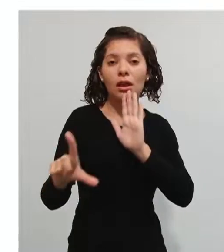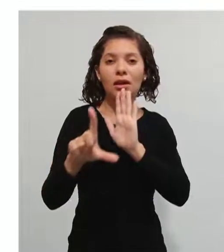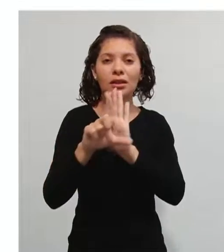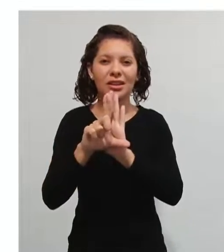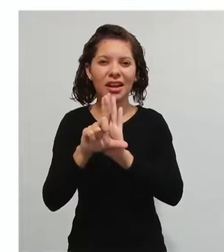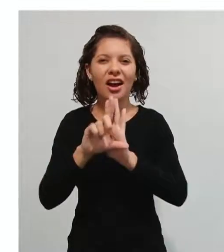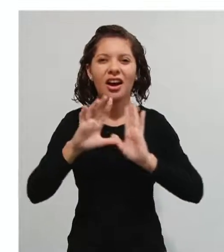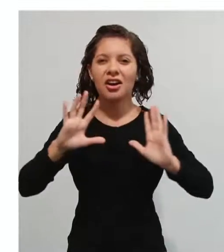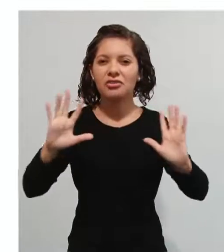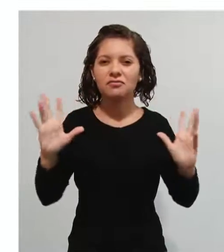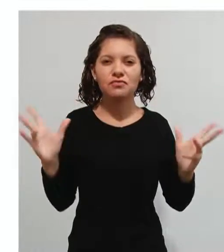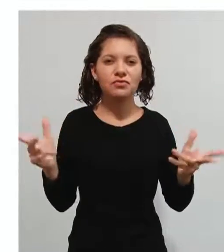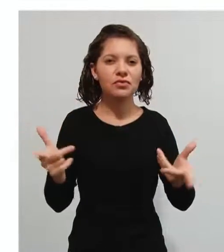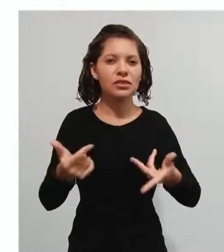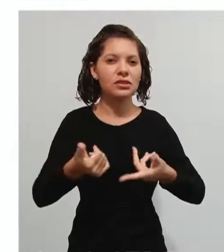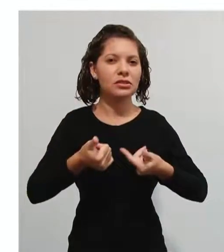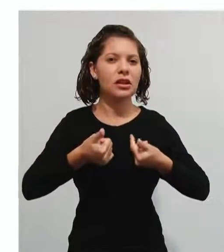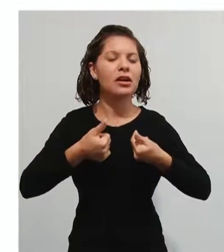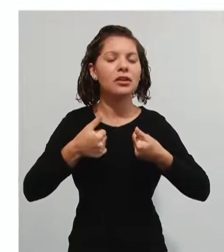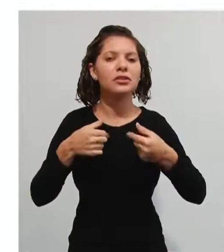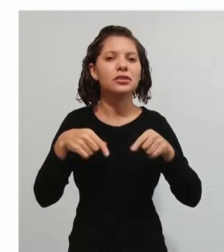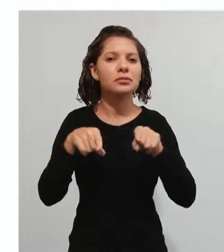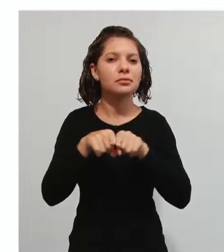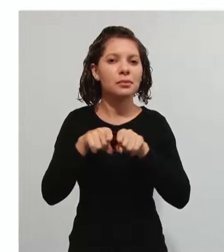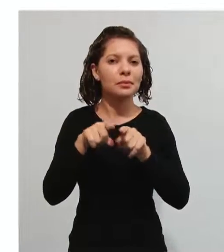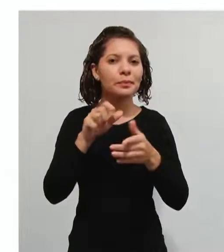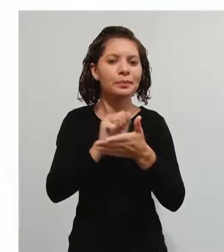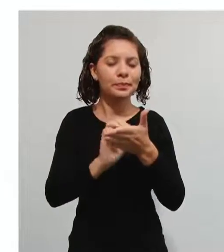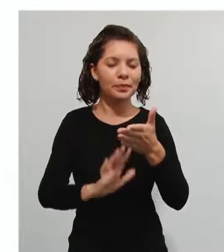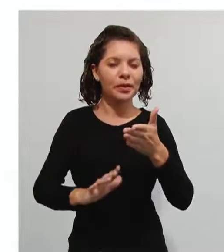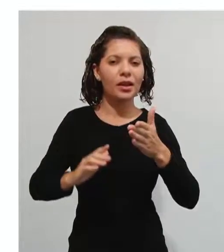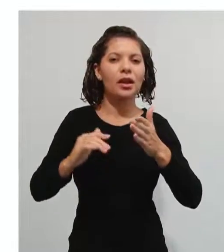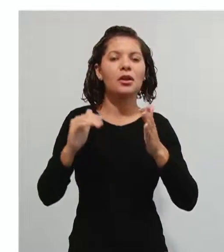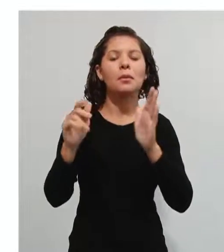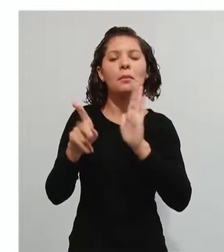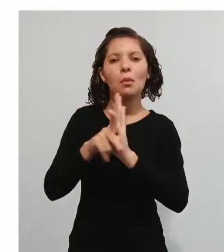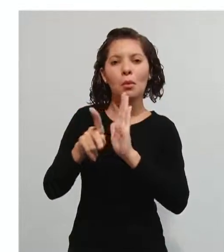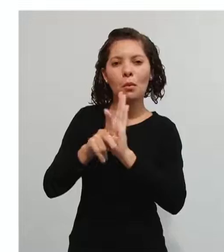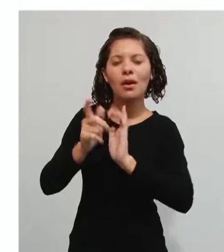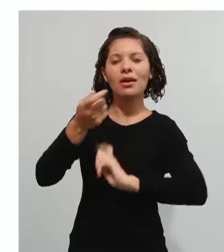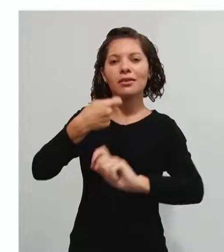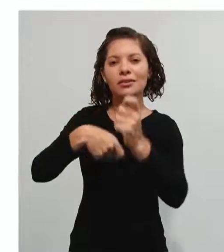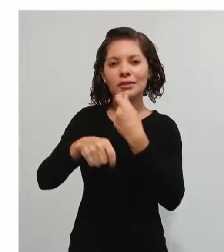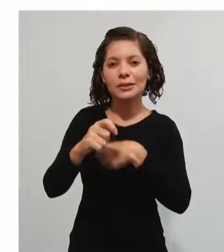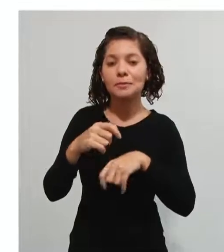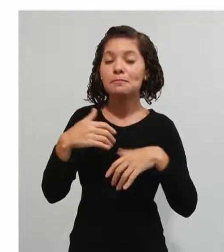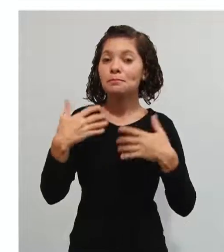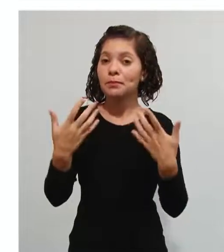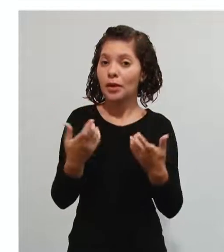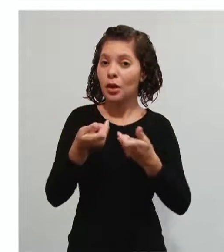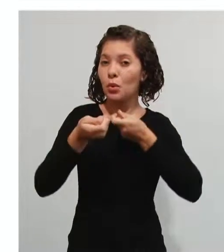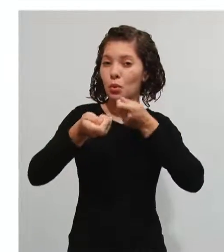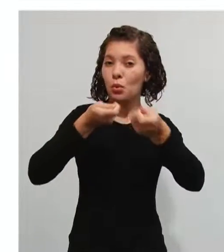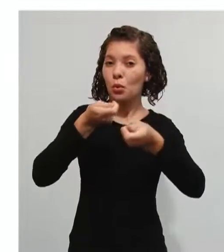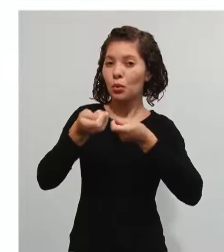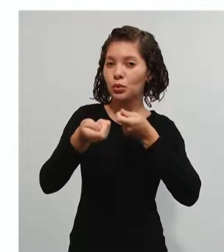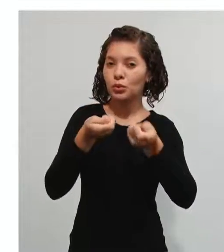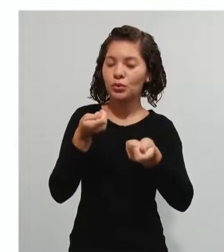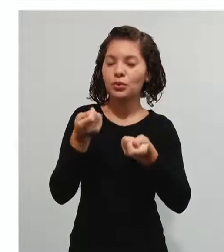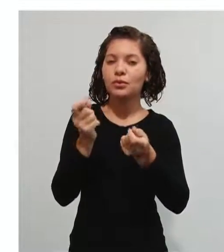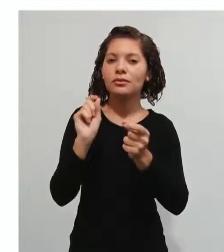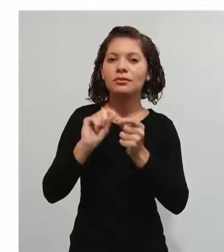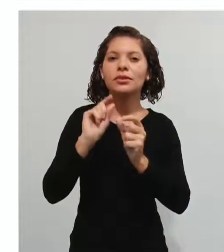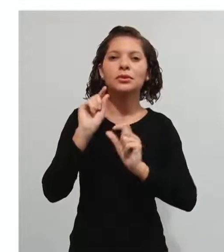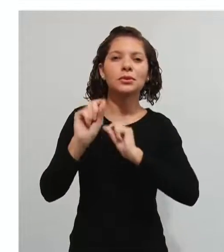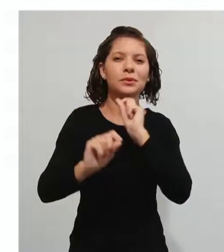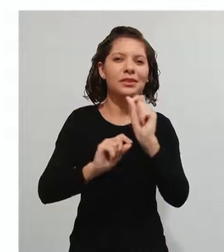da eficiência e da eficácia das atividades da administração, o controle, ele assume